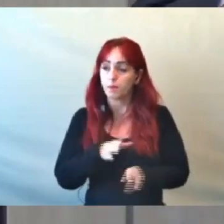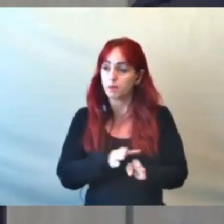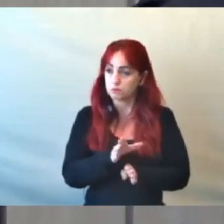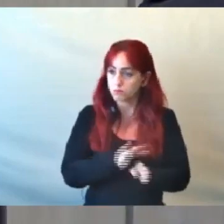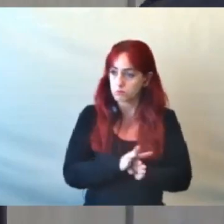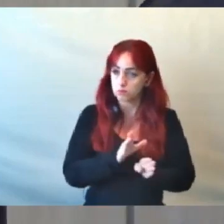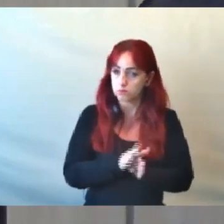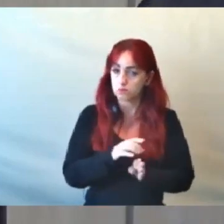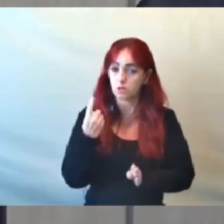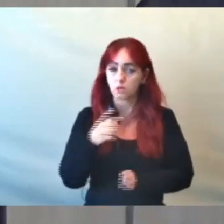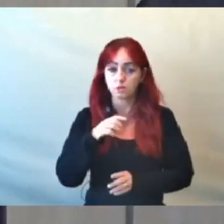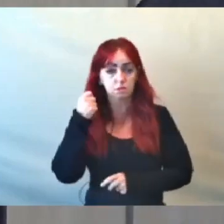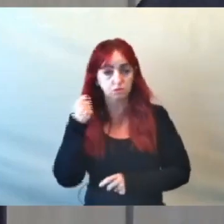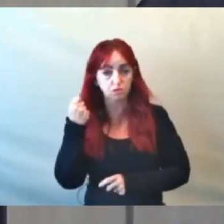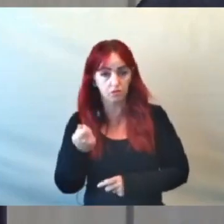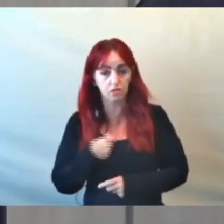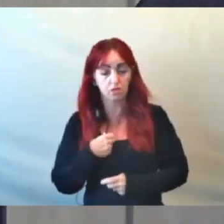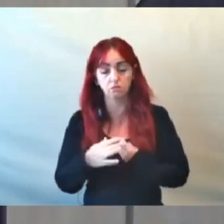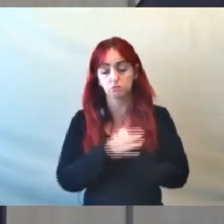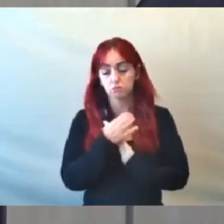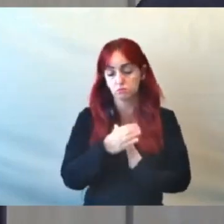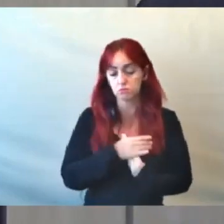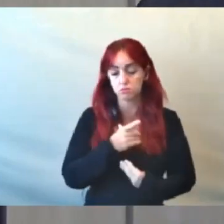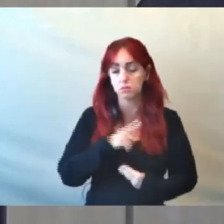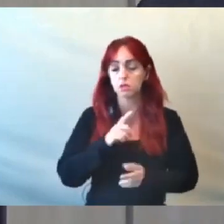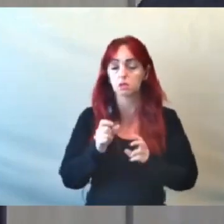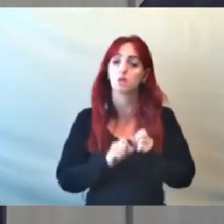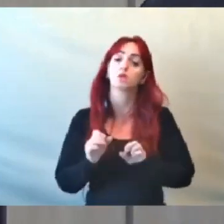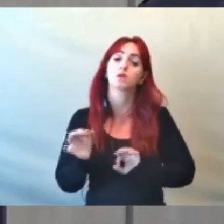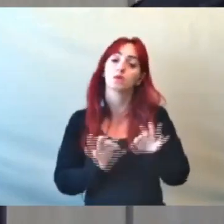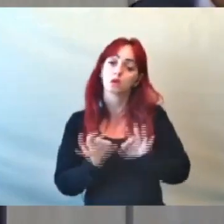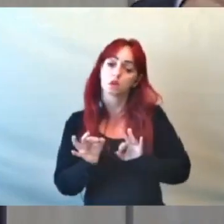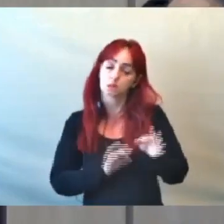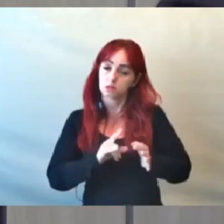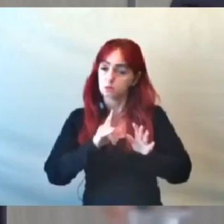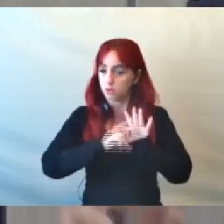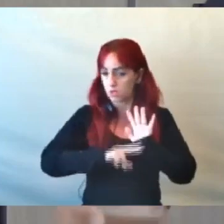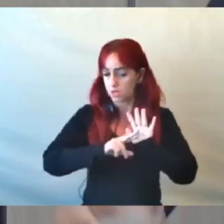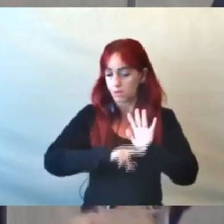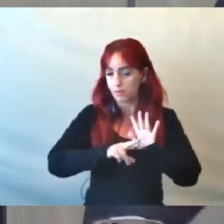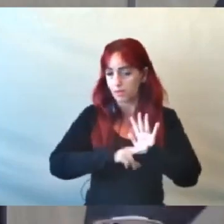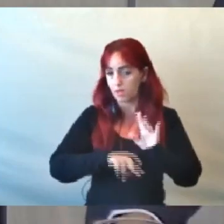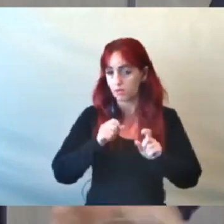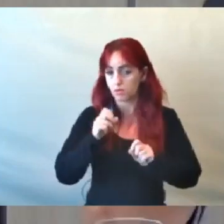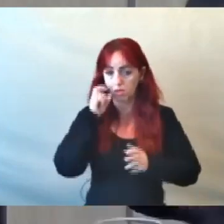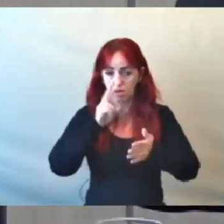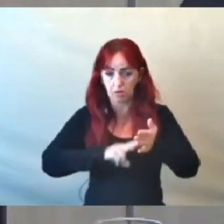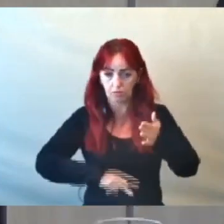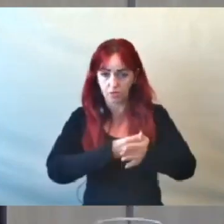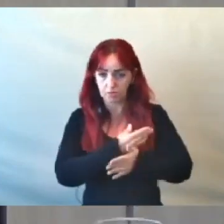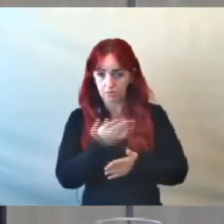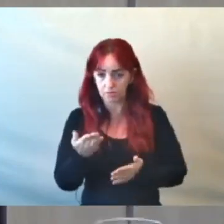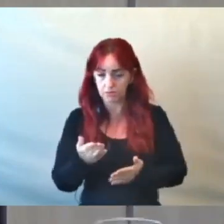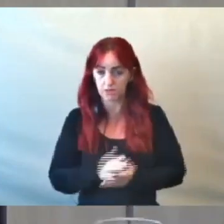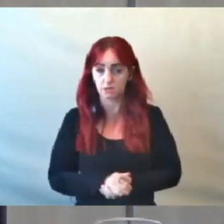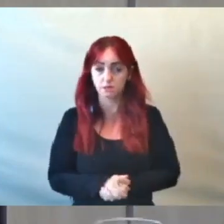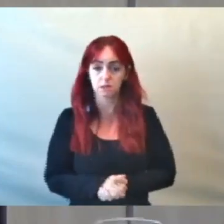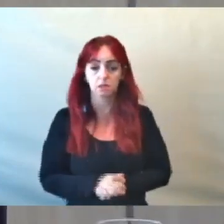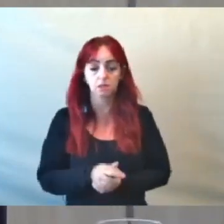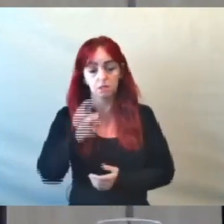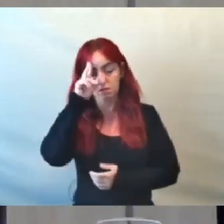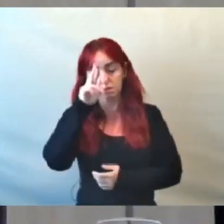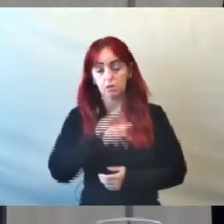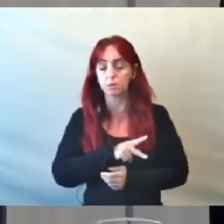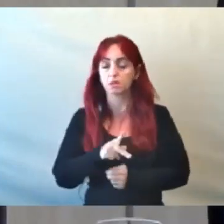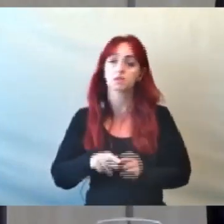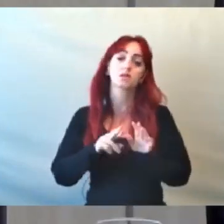um requerimento sobre esse requerimento, e eu vou ler para Vossas Excelências. Senhor presidente, requeira a essa comissão seja encaminhado